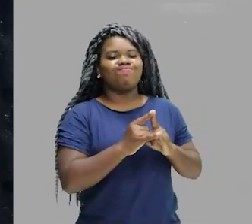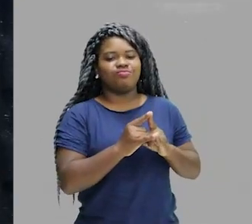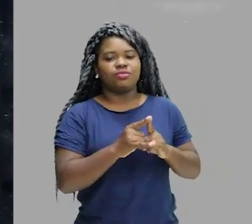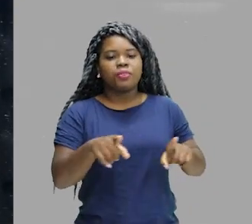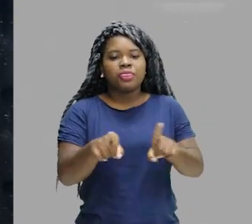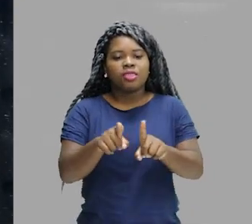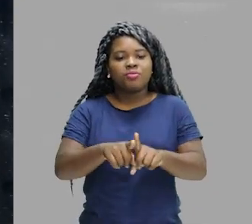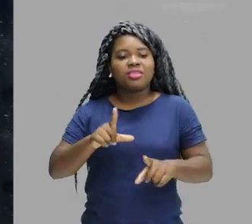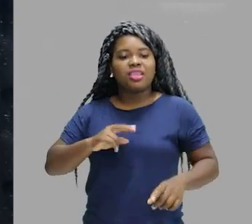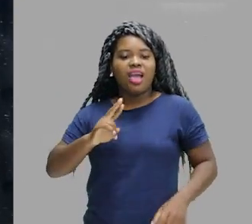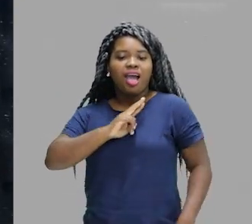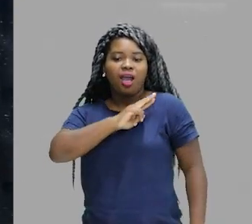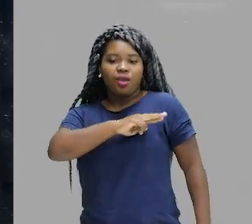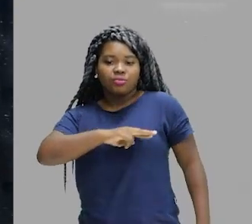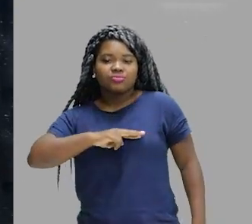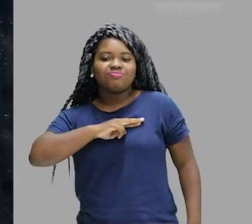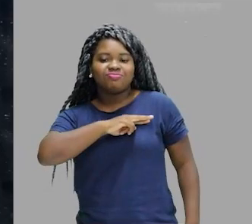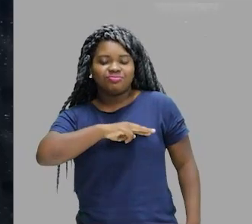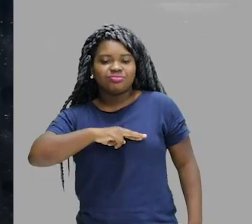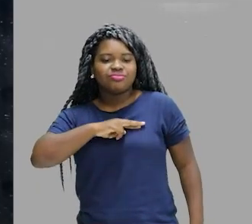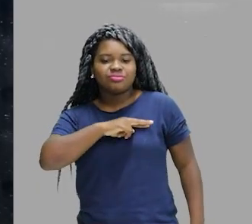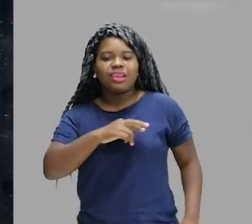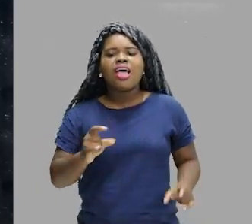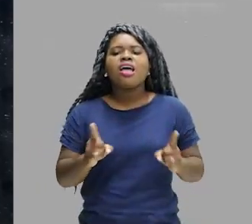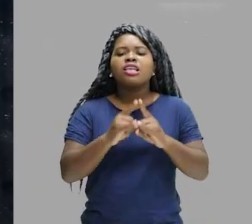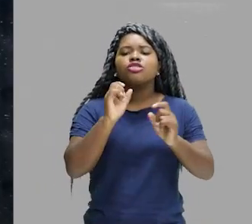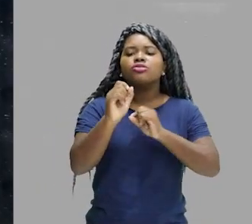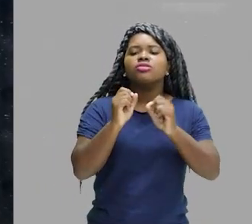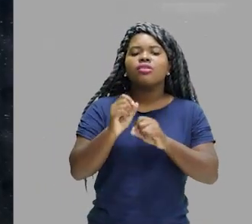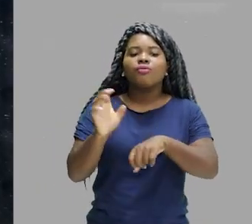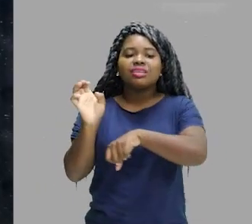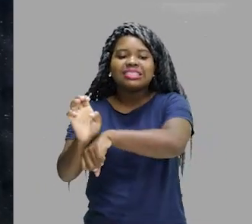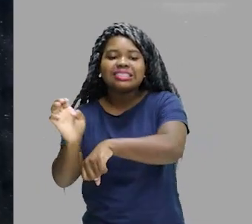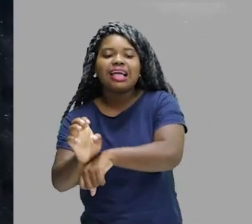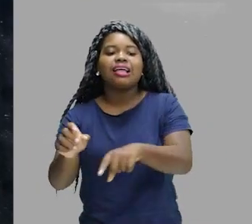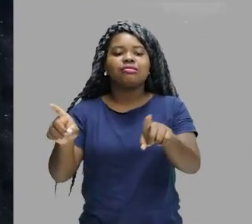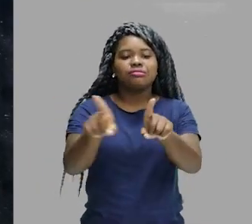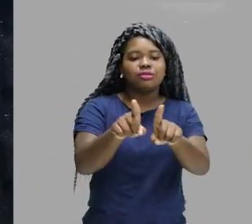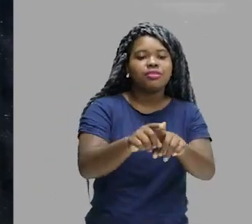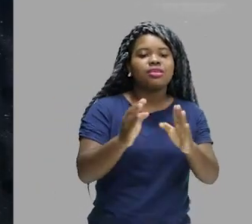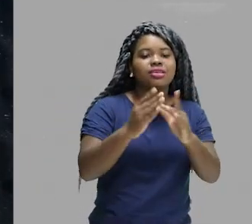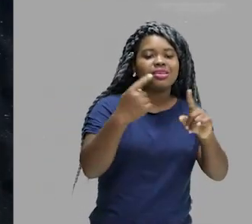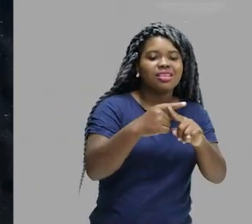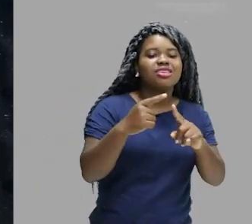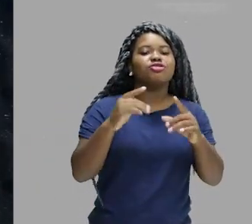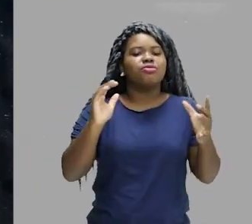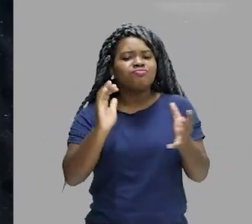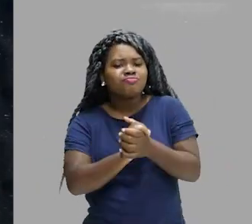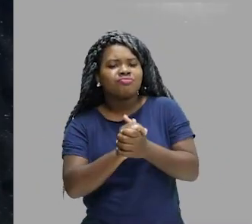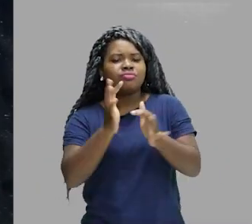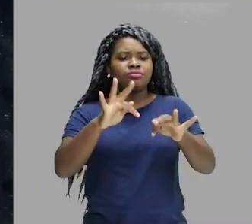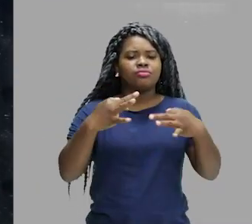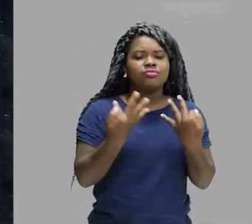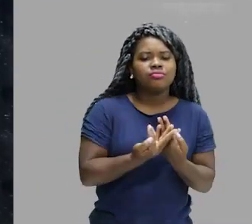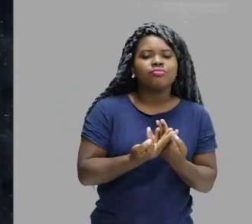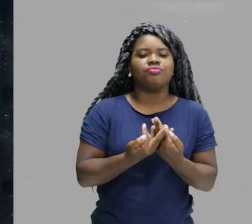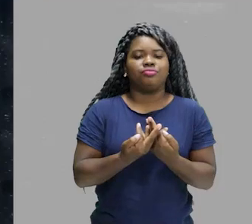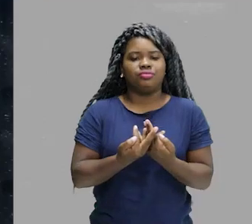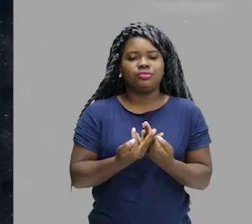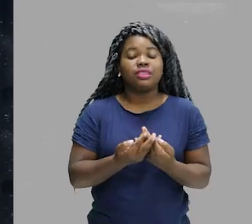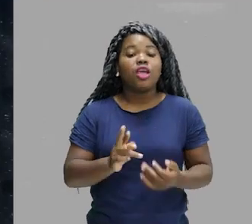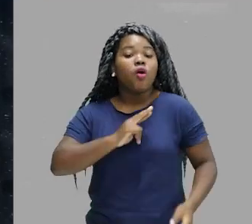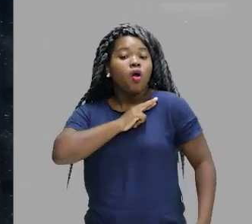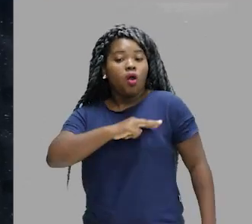romantizada, olha o romantismo, né? Se bem que a gente anda romantizando demais as coisas. Professor, não entendi, só para dar reforçada para vocês